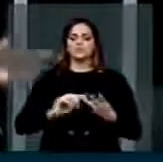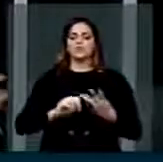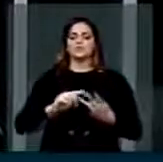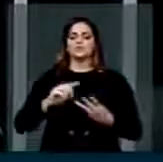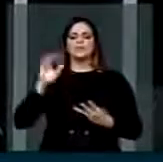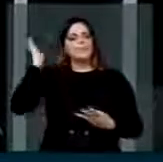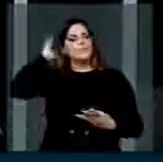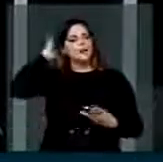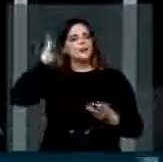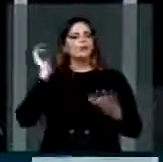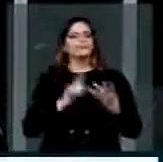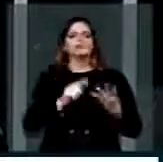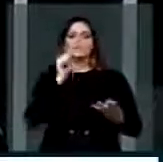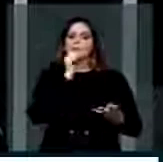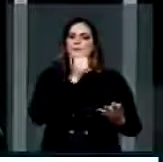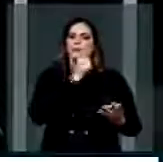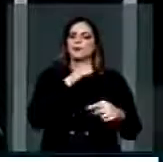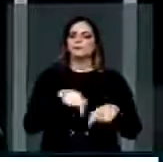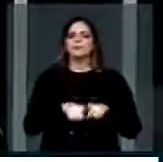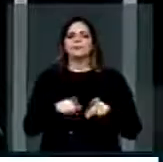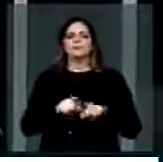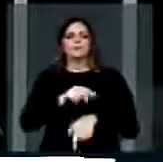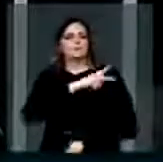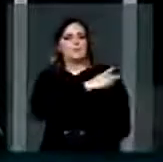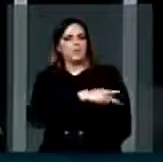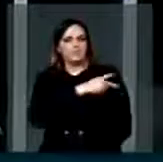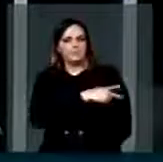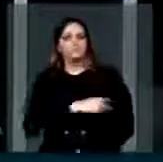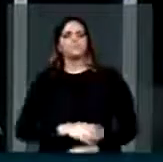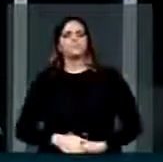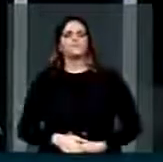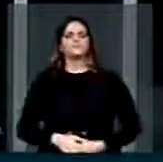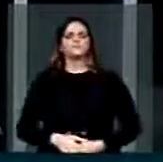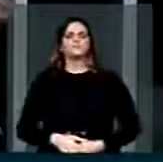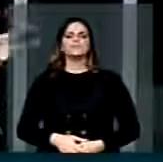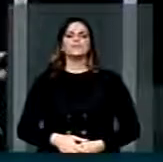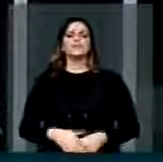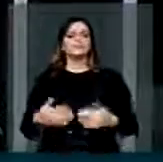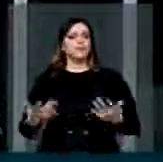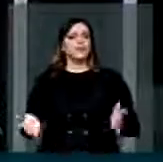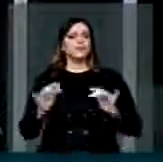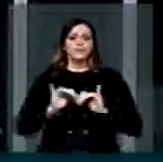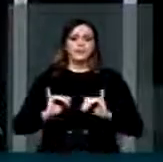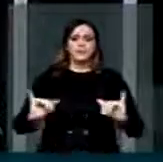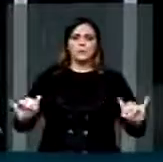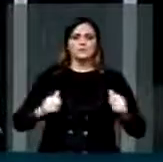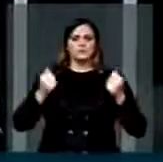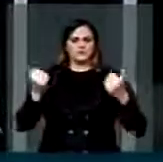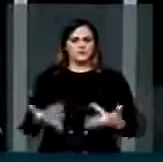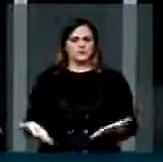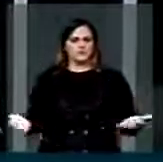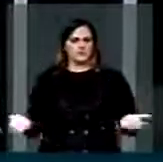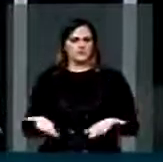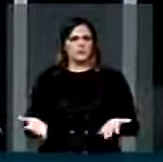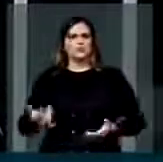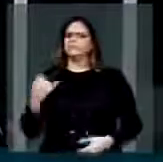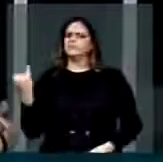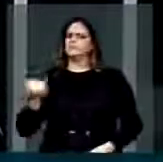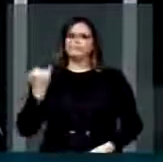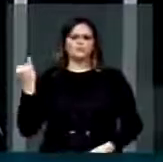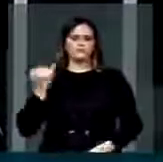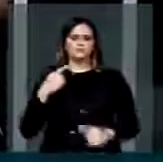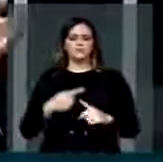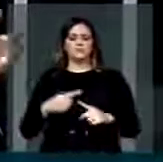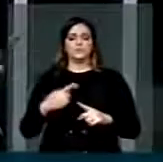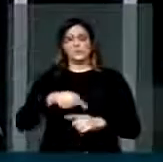o estado do Amapá e também o estado do Piauí. Portanto, essas informações que eu presto aqui são importantes para que